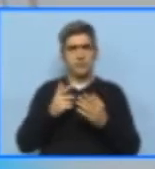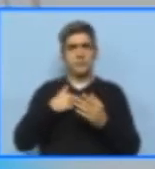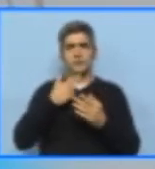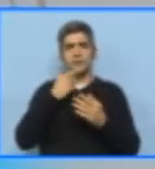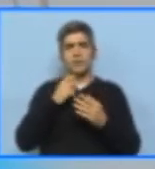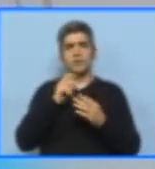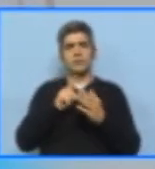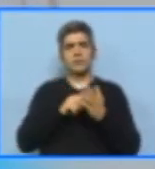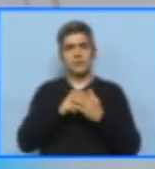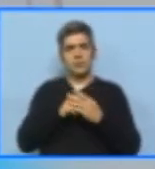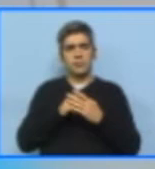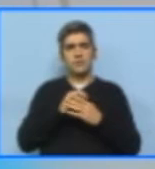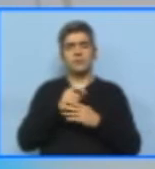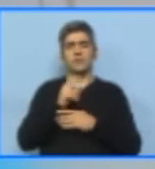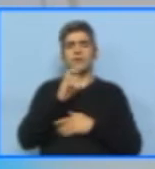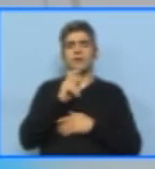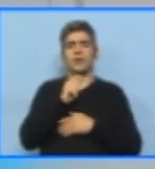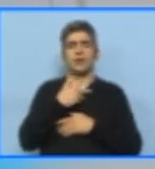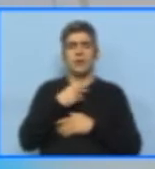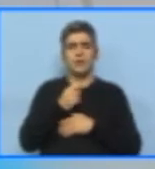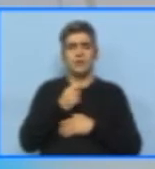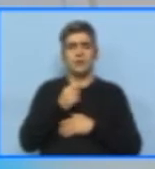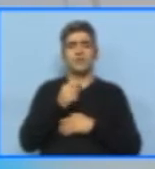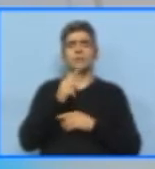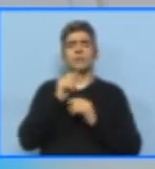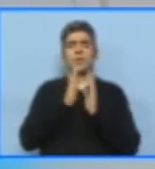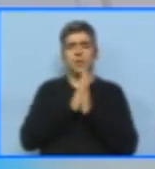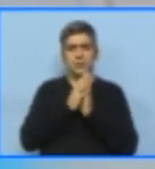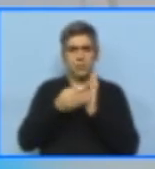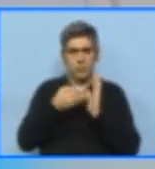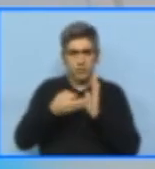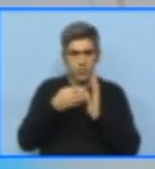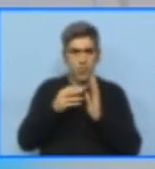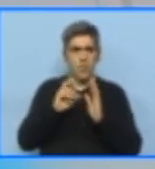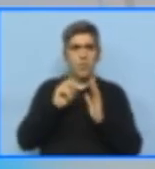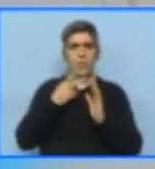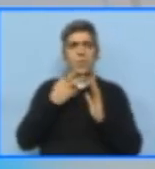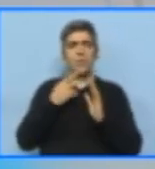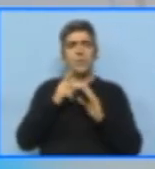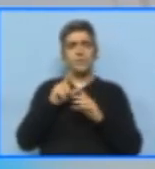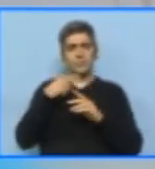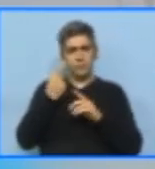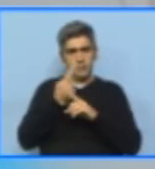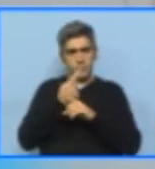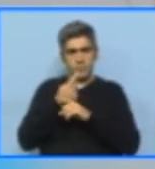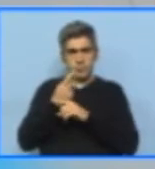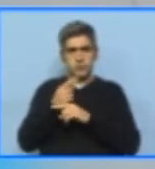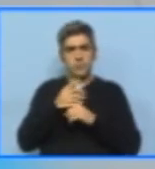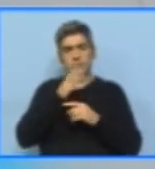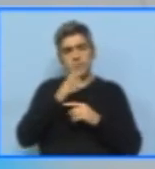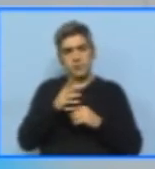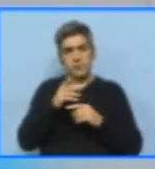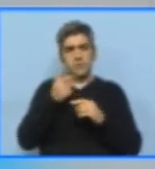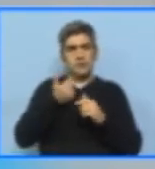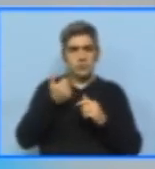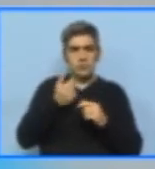estar sempre com o credo na ponta da boca, nem com as orações, nem com outro tipo de intermediações para dizer aquilo